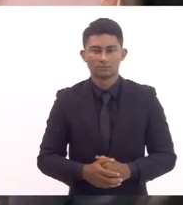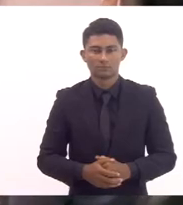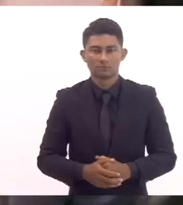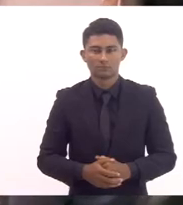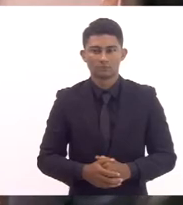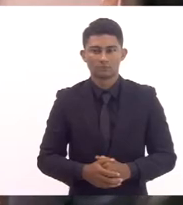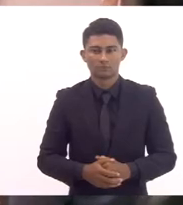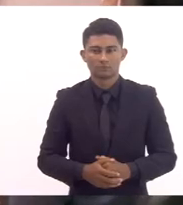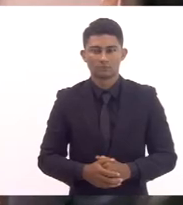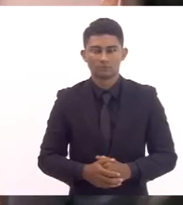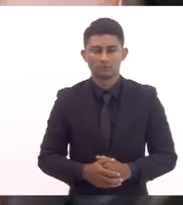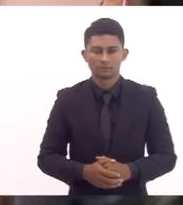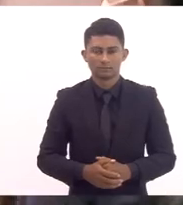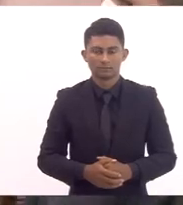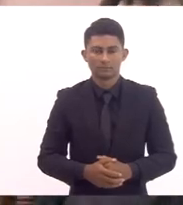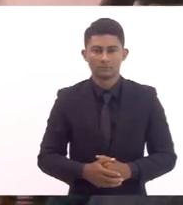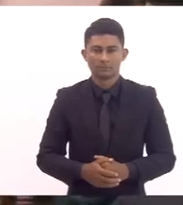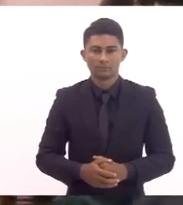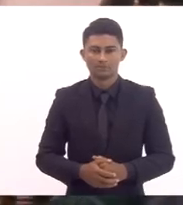vocês